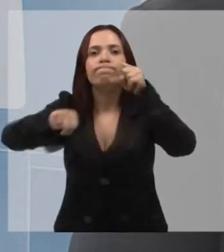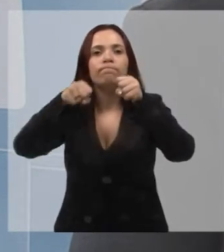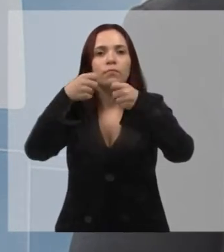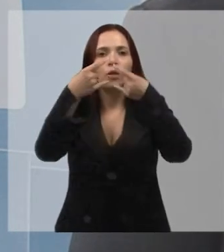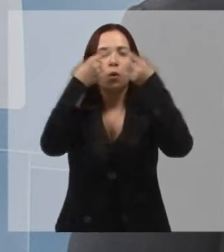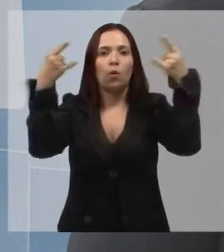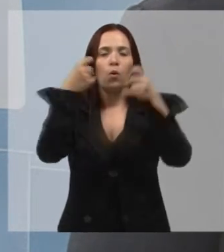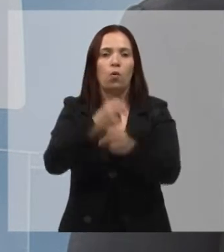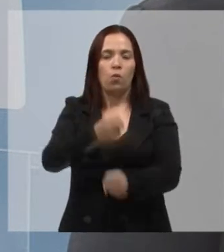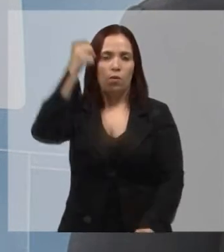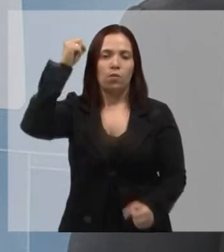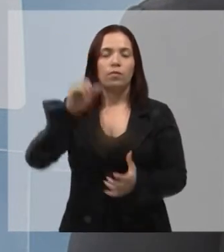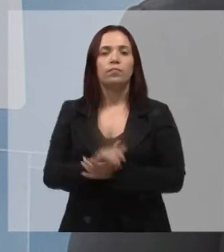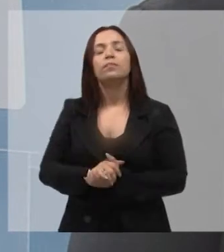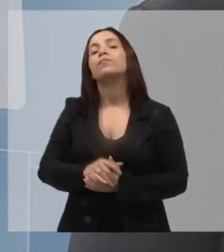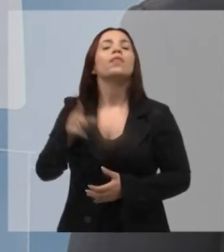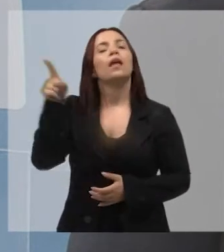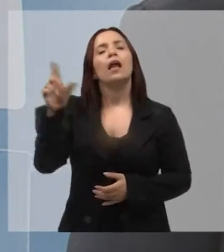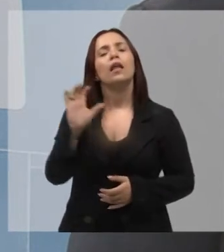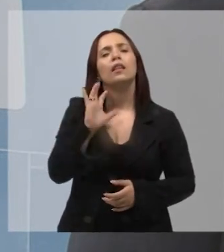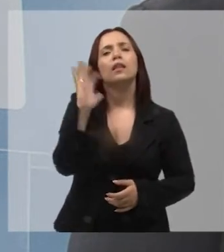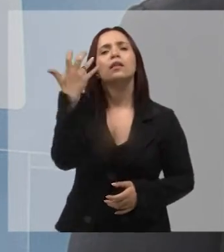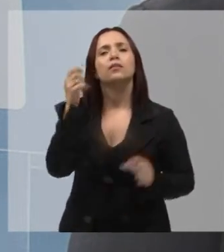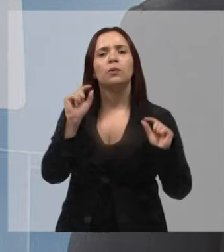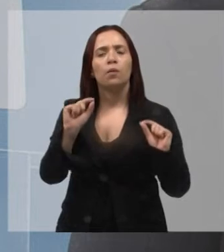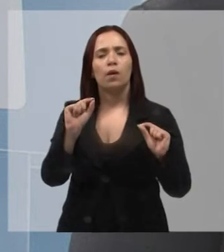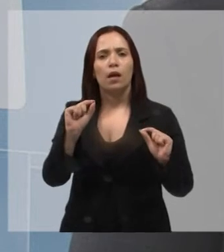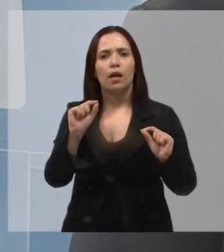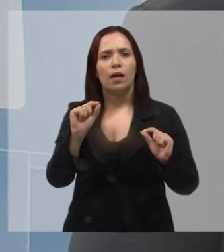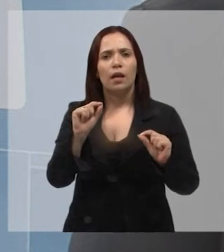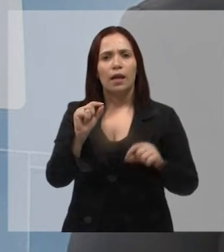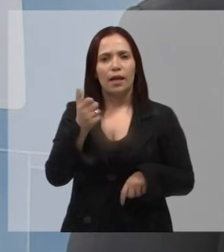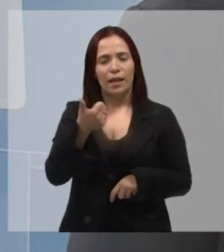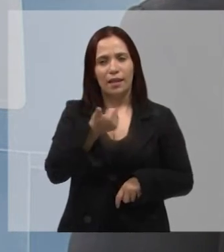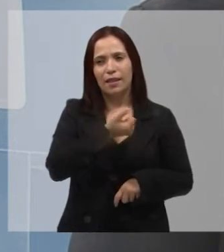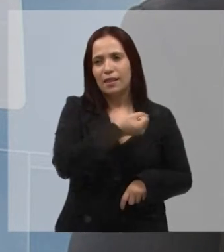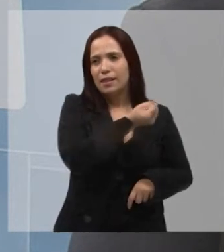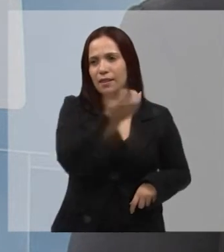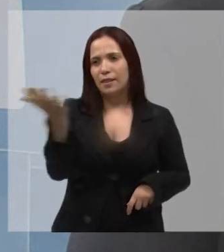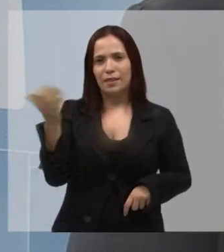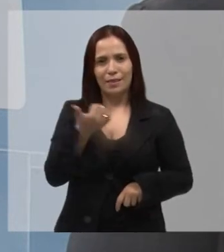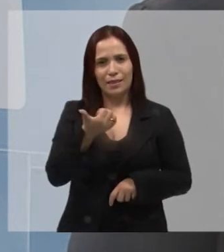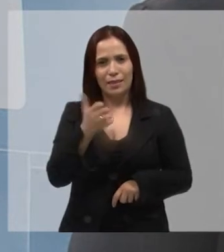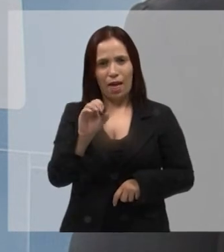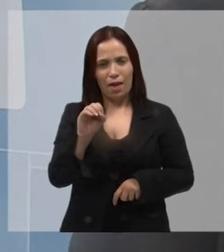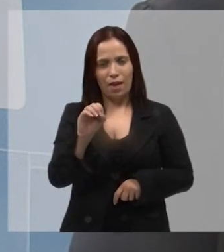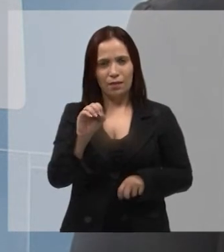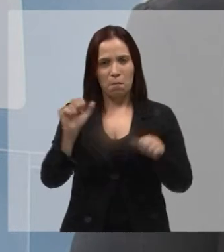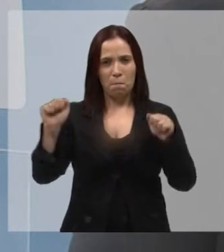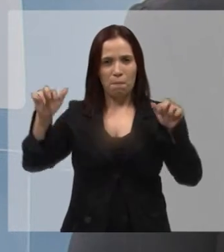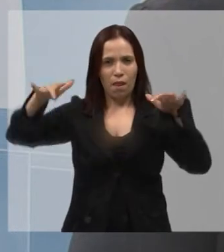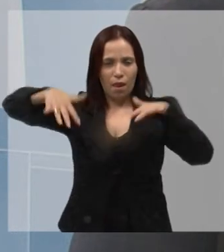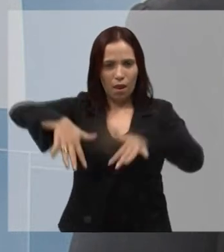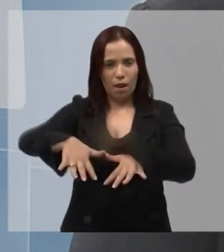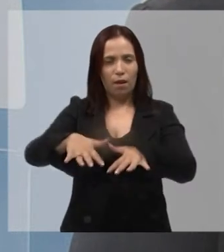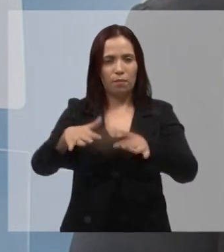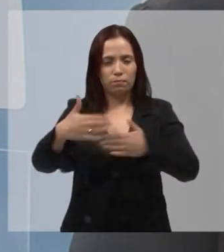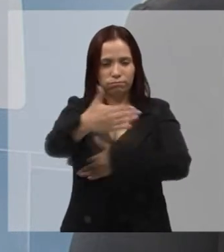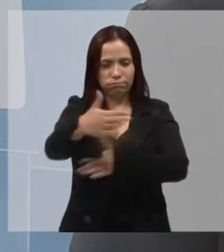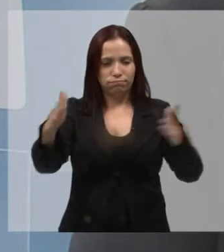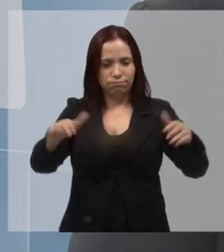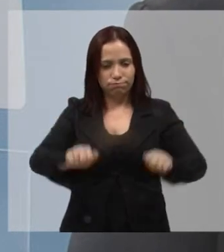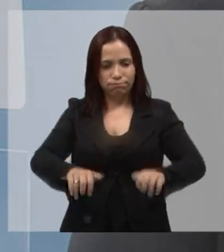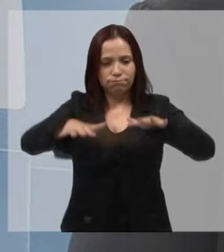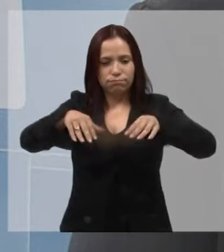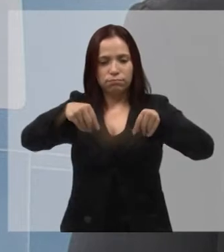extraordinários, como ela teve. Por exemplo, a decisão que ele tomou de esvaziar 10 barragens, você pensou que era para lhe resguardar, né? No mesmo momento que ele tomou essa